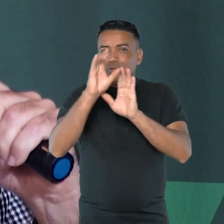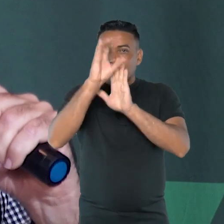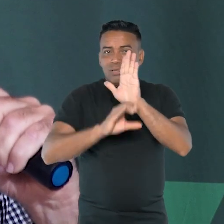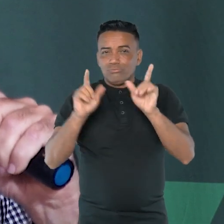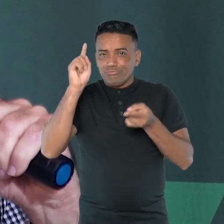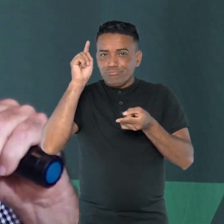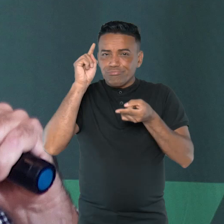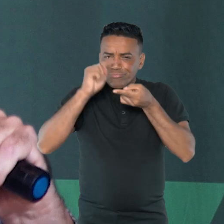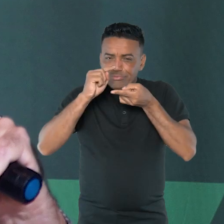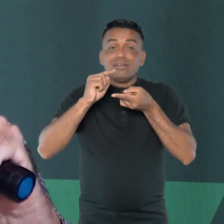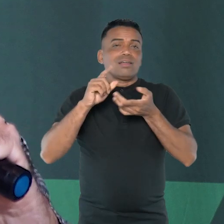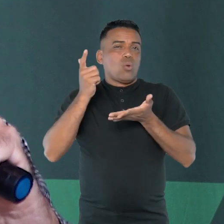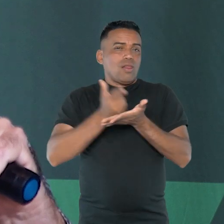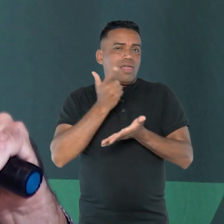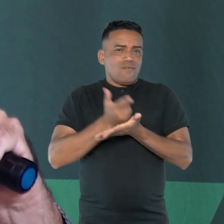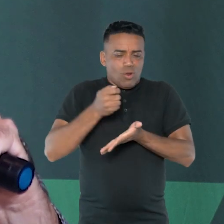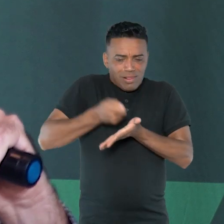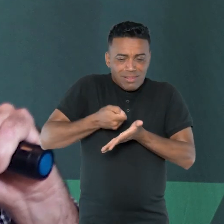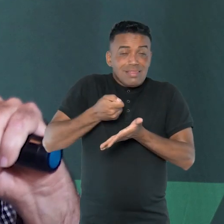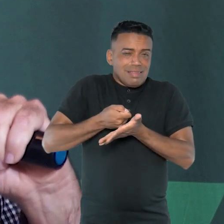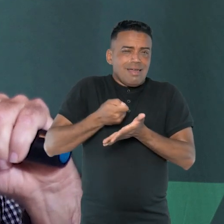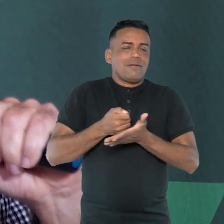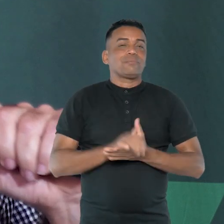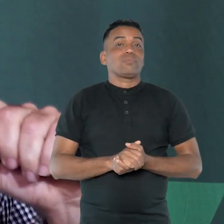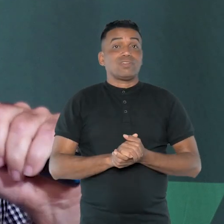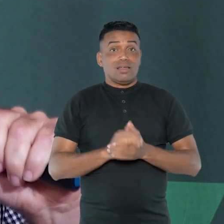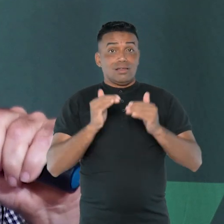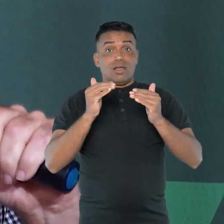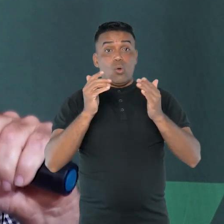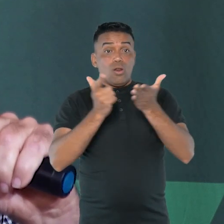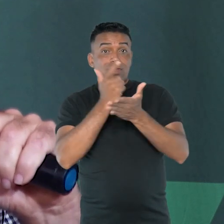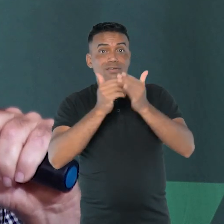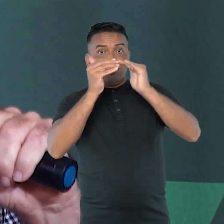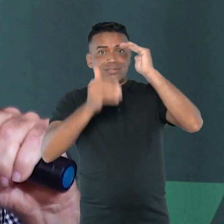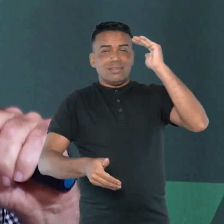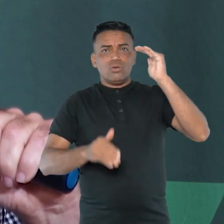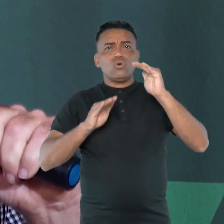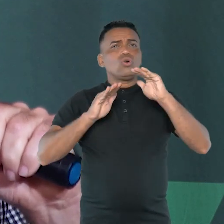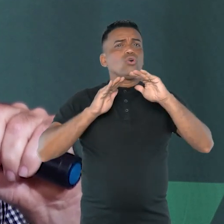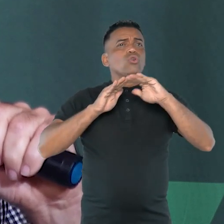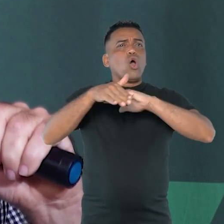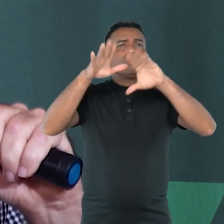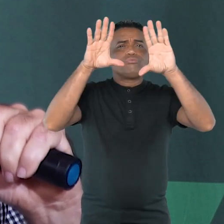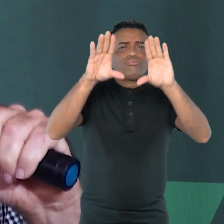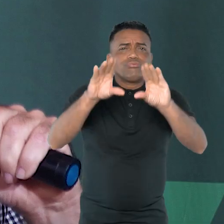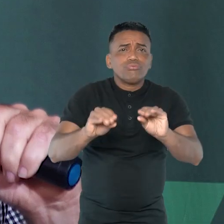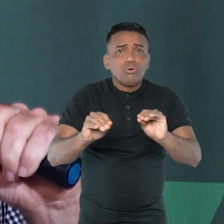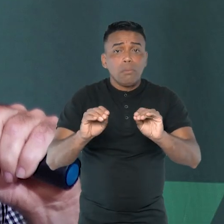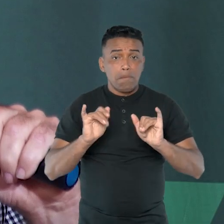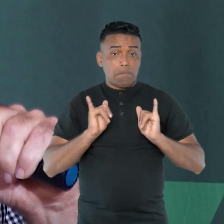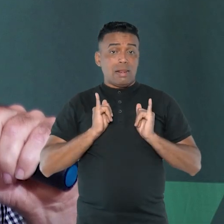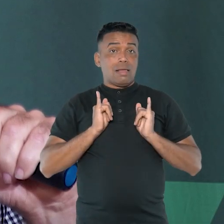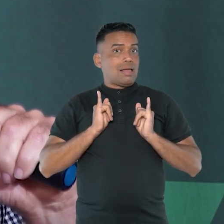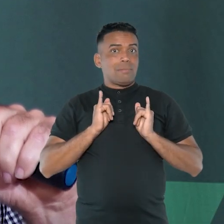capítulos curtos, assim, ele realmente foi, acho que, um livro que ele se dedicou bastante. Os livros em desalinho, que à noite me parecem não